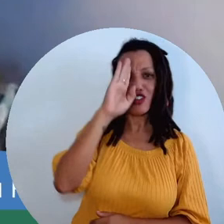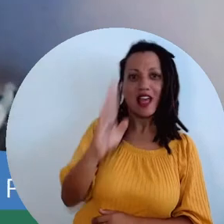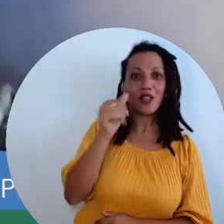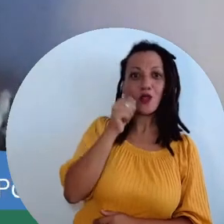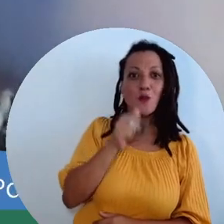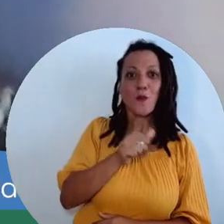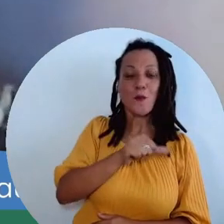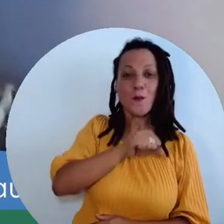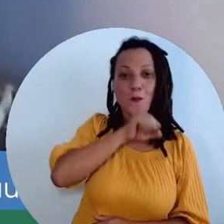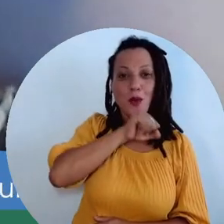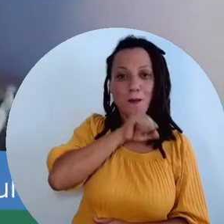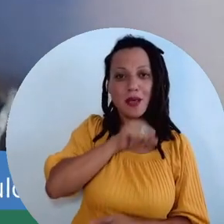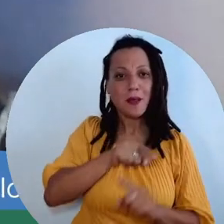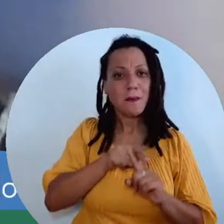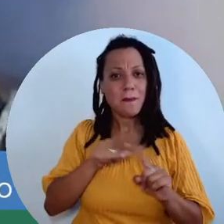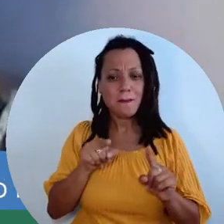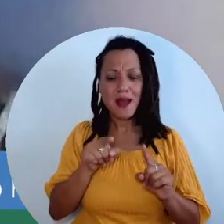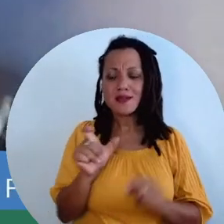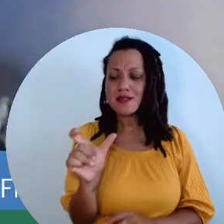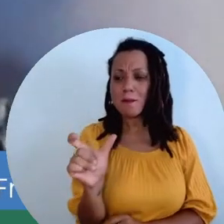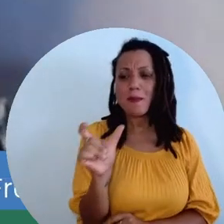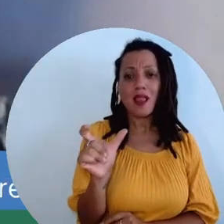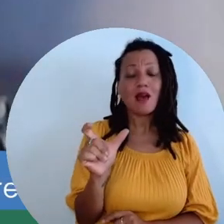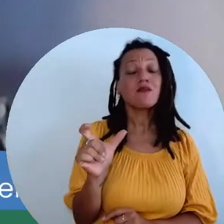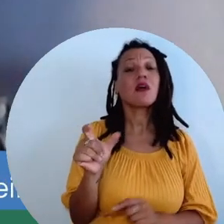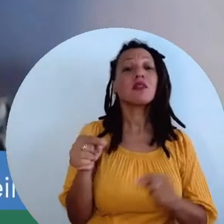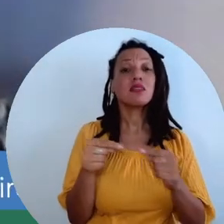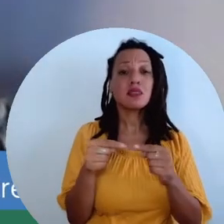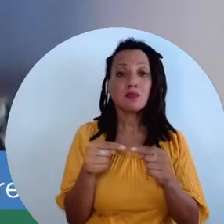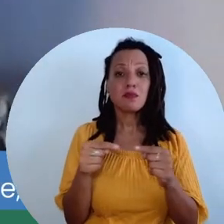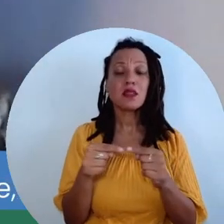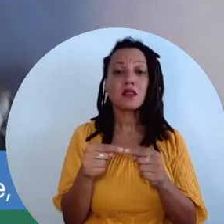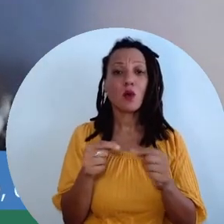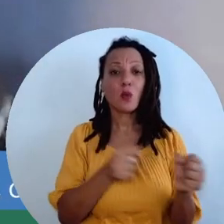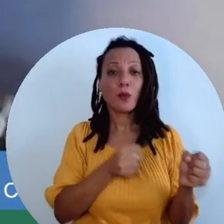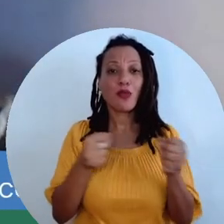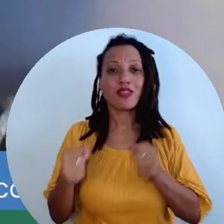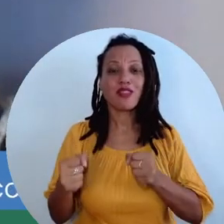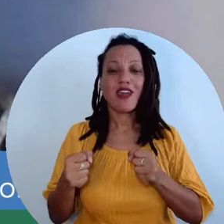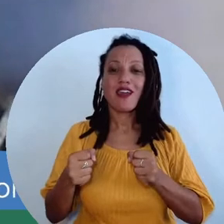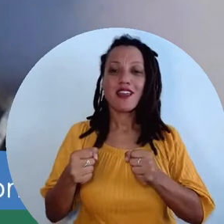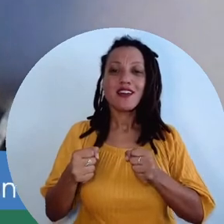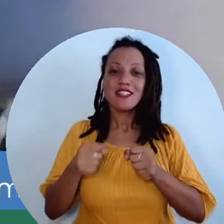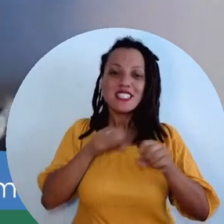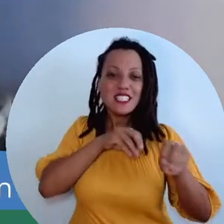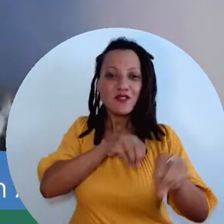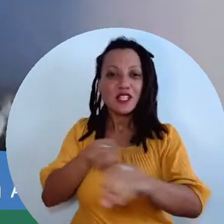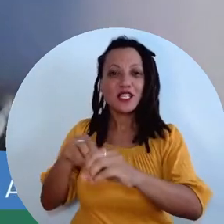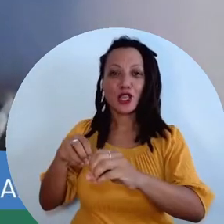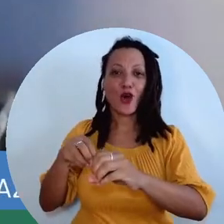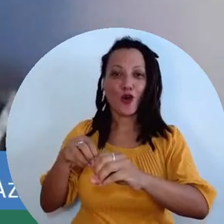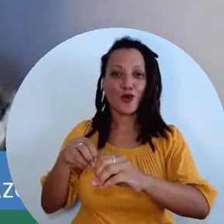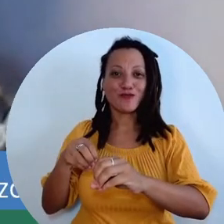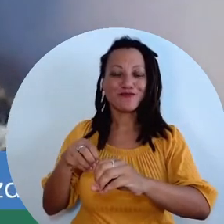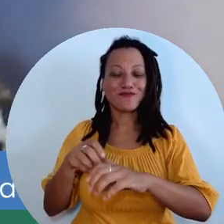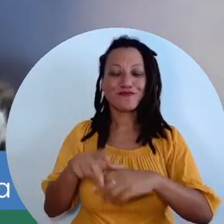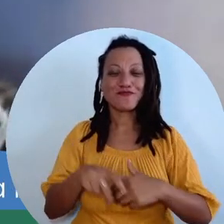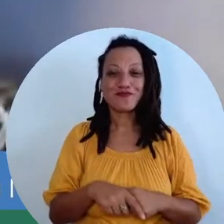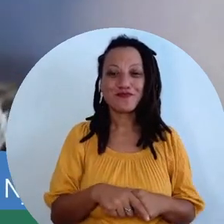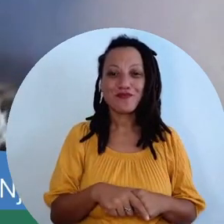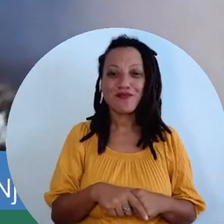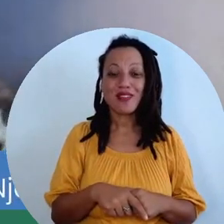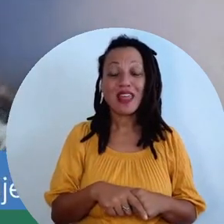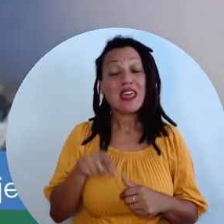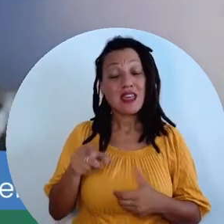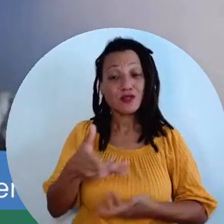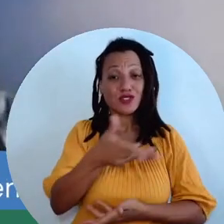né? Mas o matriarcado, ele também é um valor civilizatório. E é sobre isso que eu quero falar com vocês. Então,